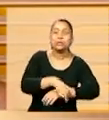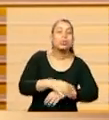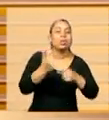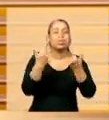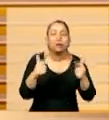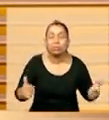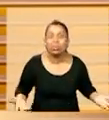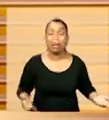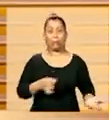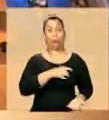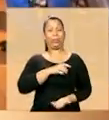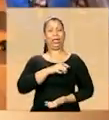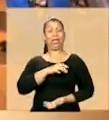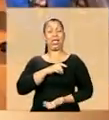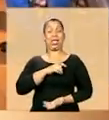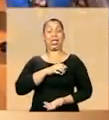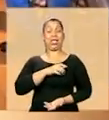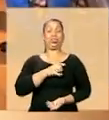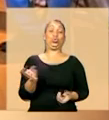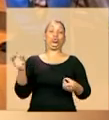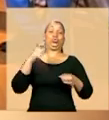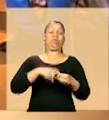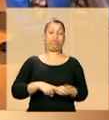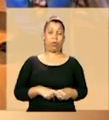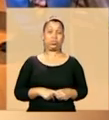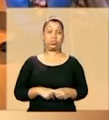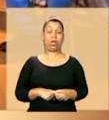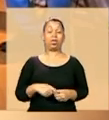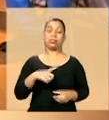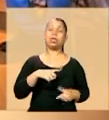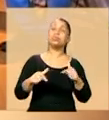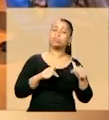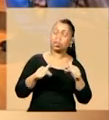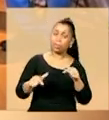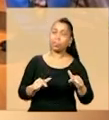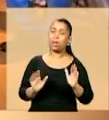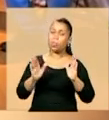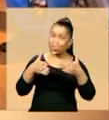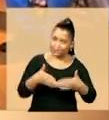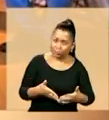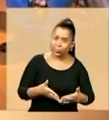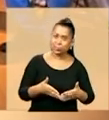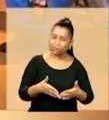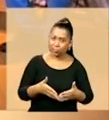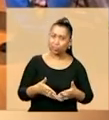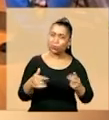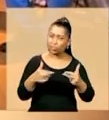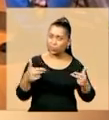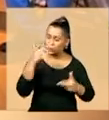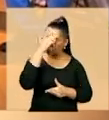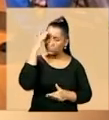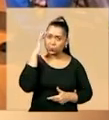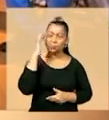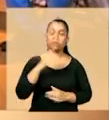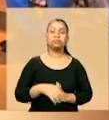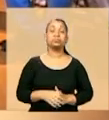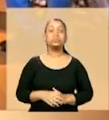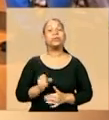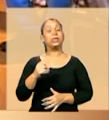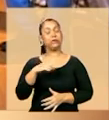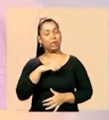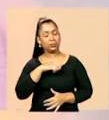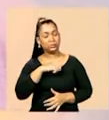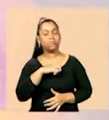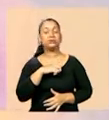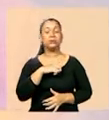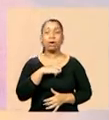Ou inseguro, né? Medo de retomar isso aí. Existe algum trabalho específico para esse tipo de empregado? Existe.